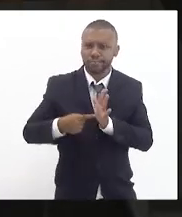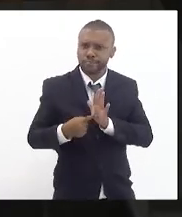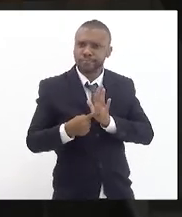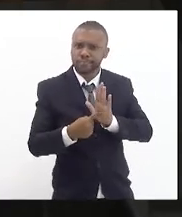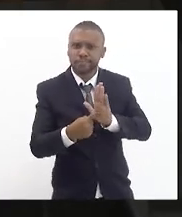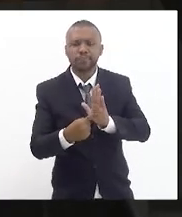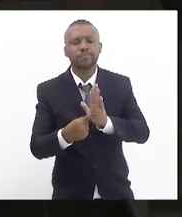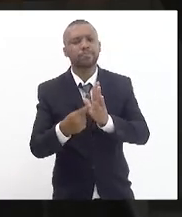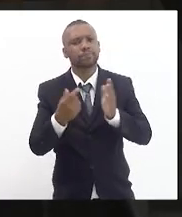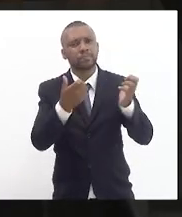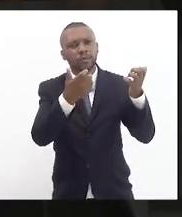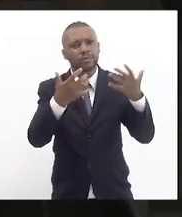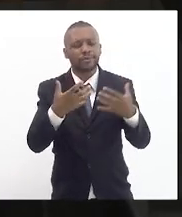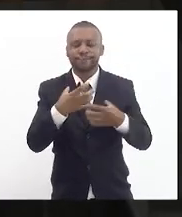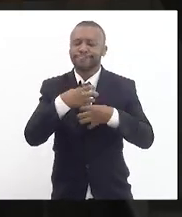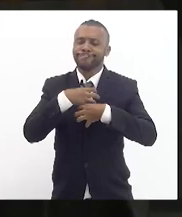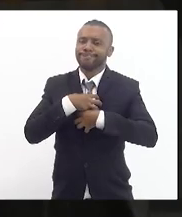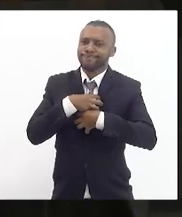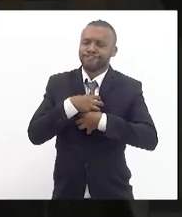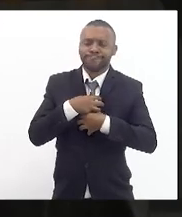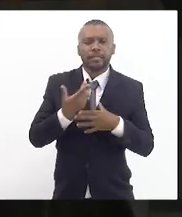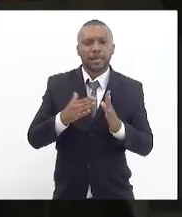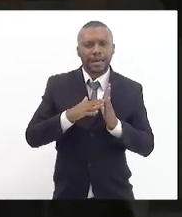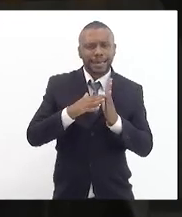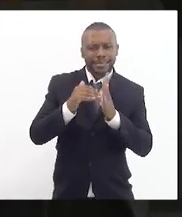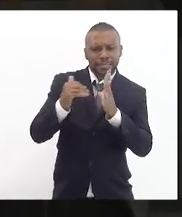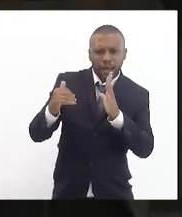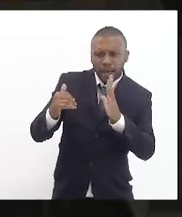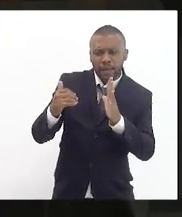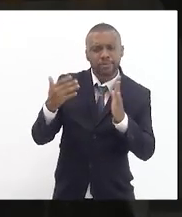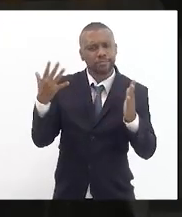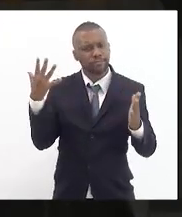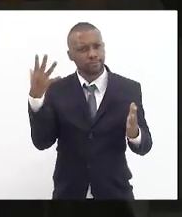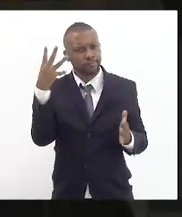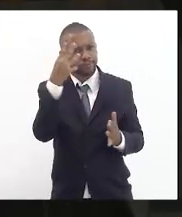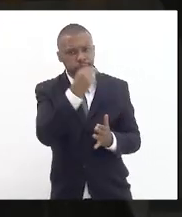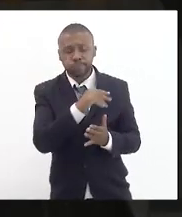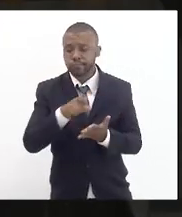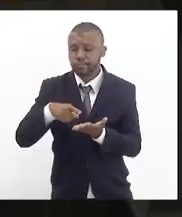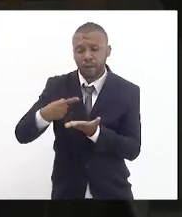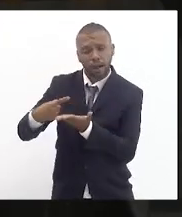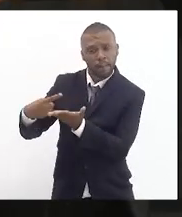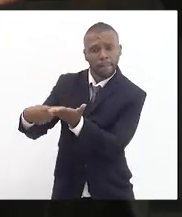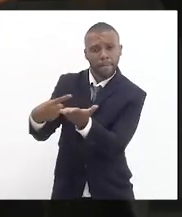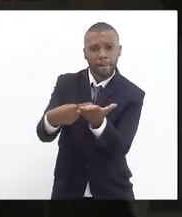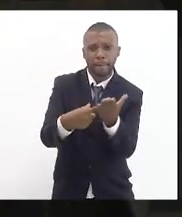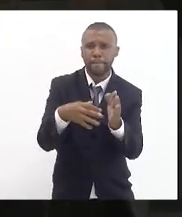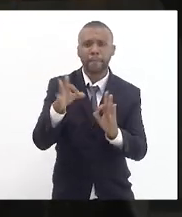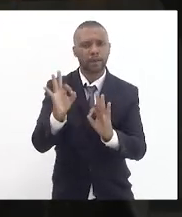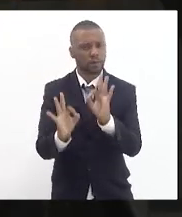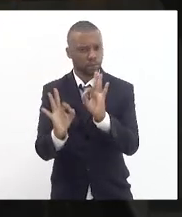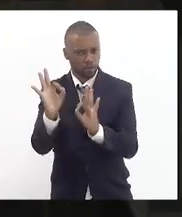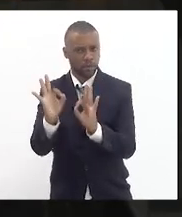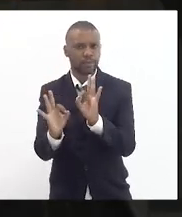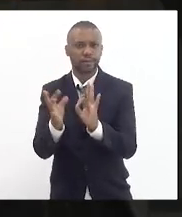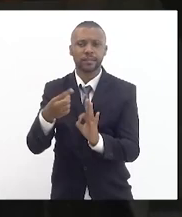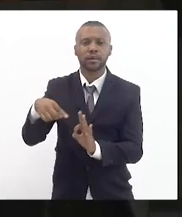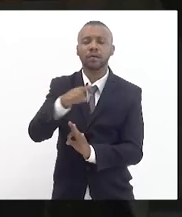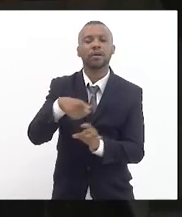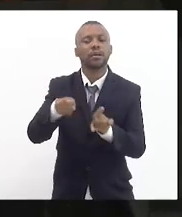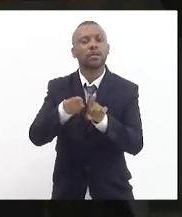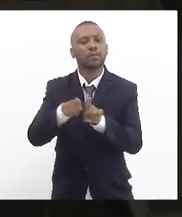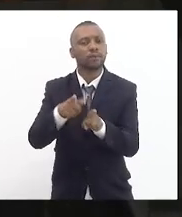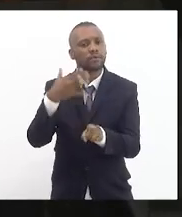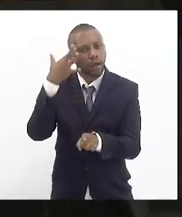pelo seu senso estético pela sua organização e por